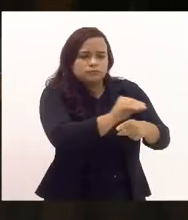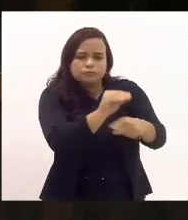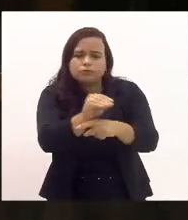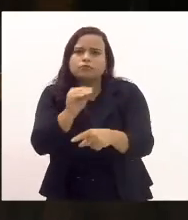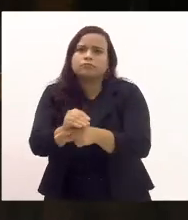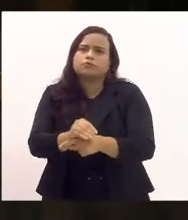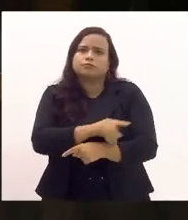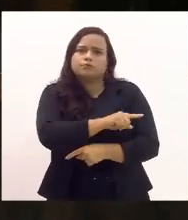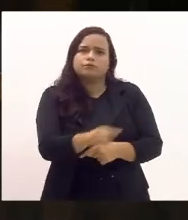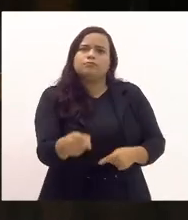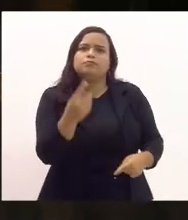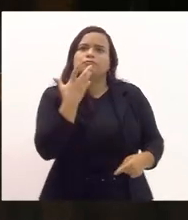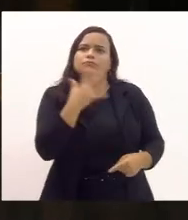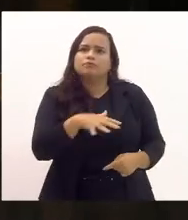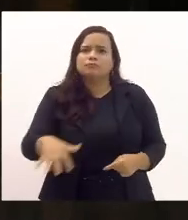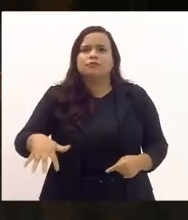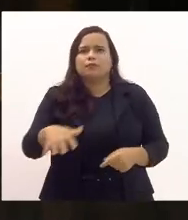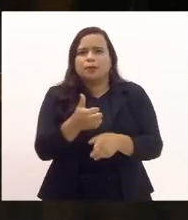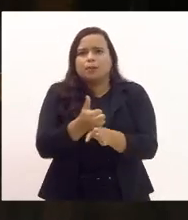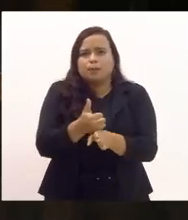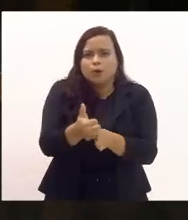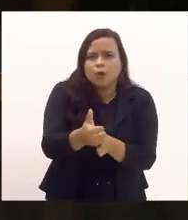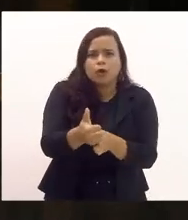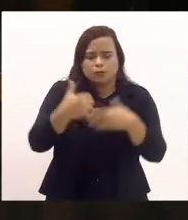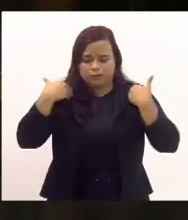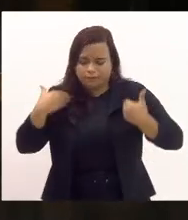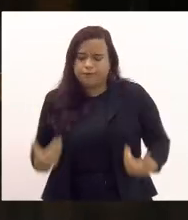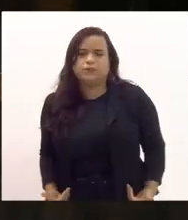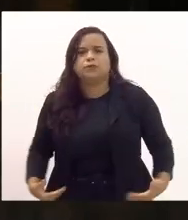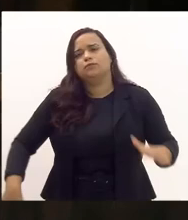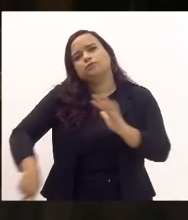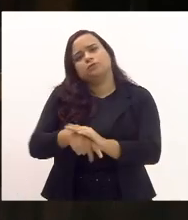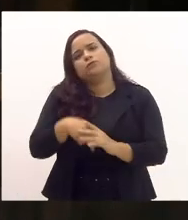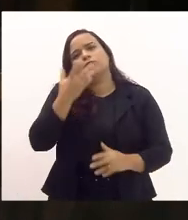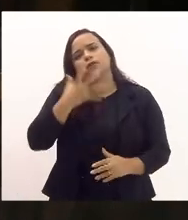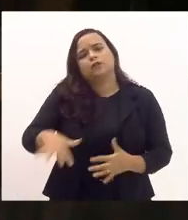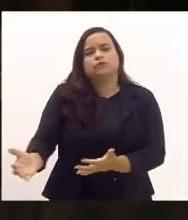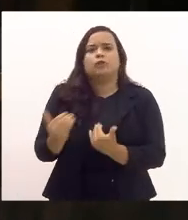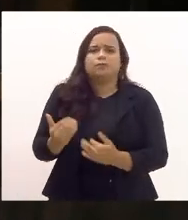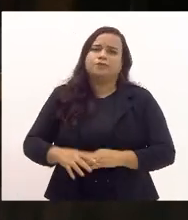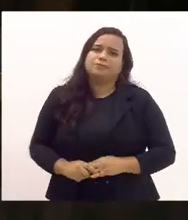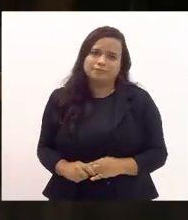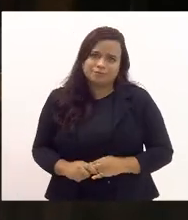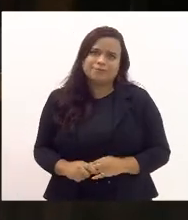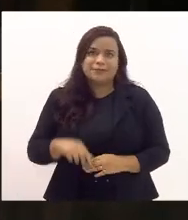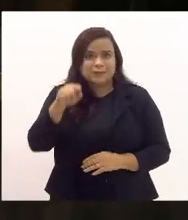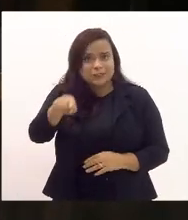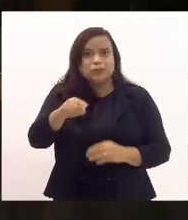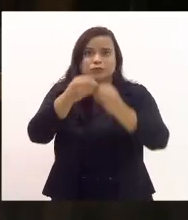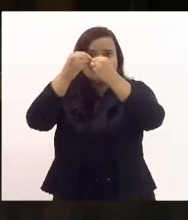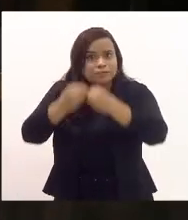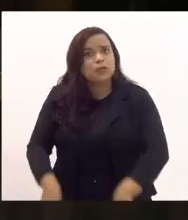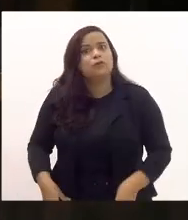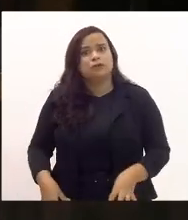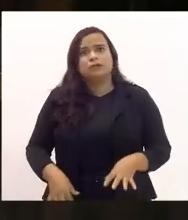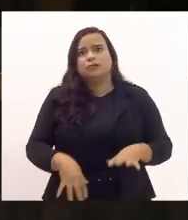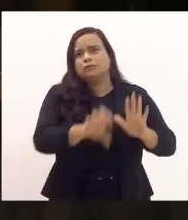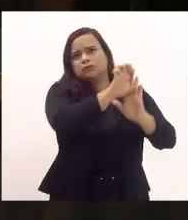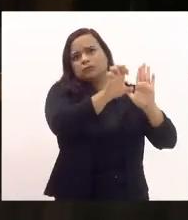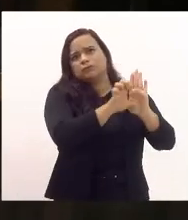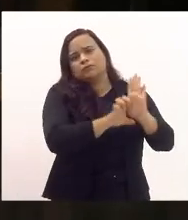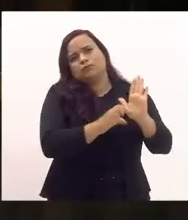a integridade moral e física das nossas crianças e adolescentes isso fere bruscamente